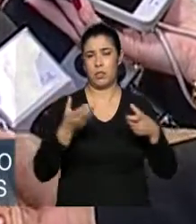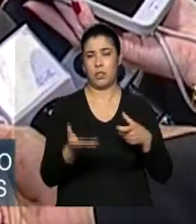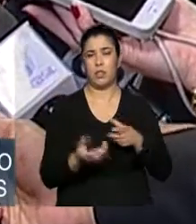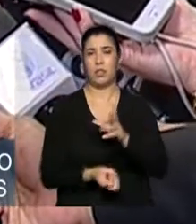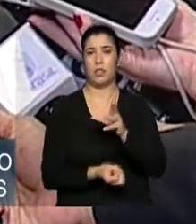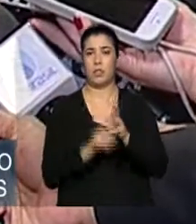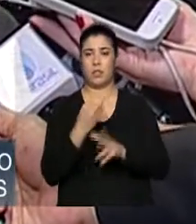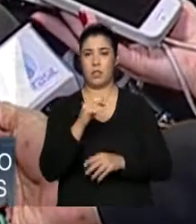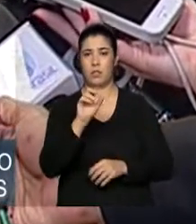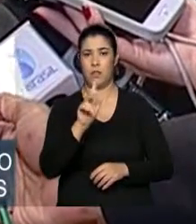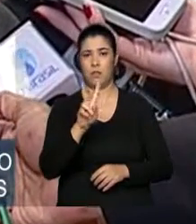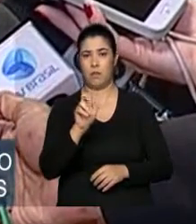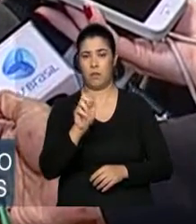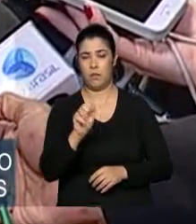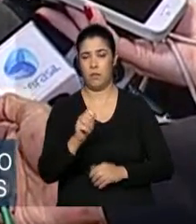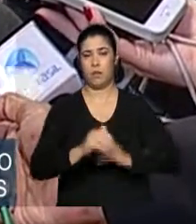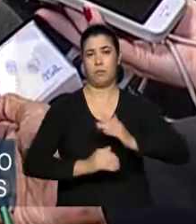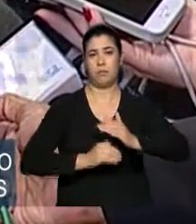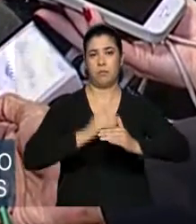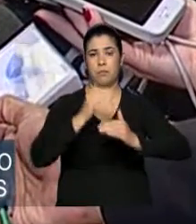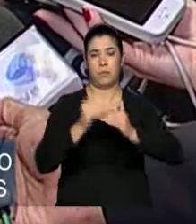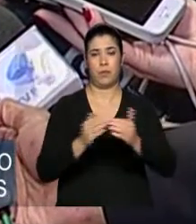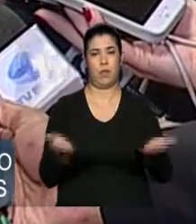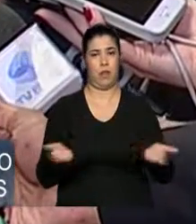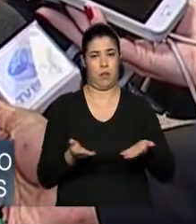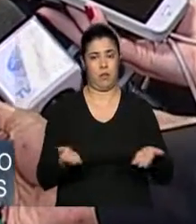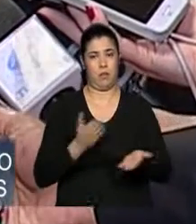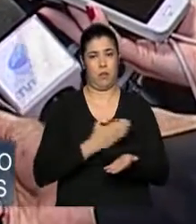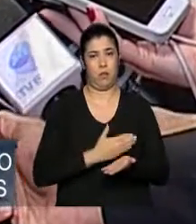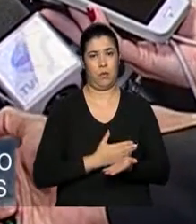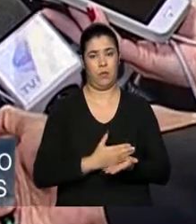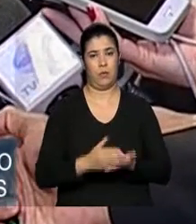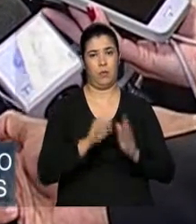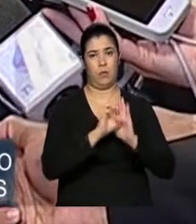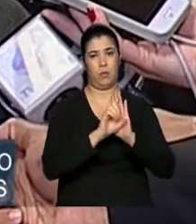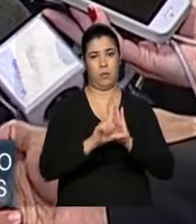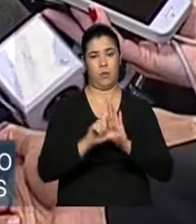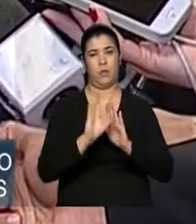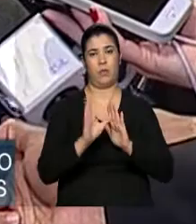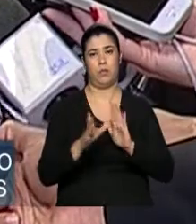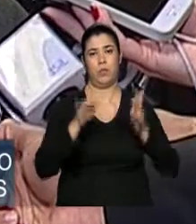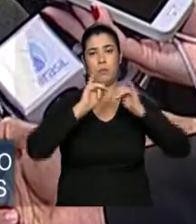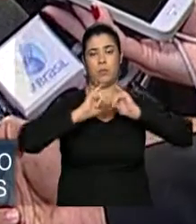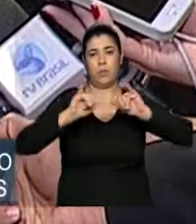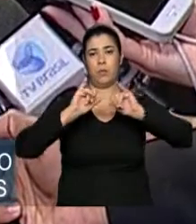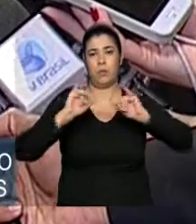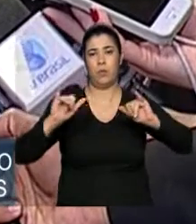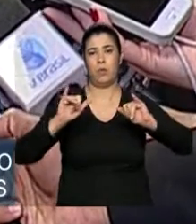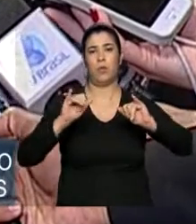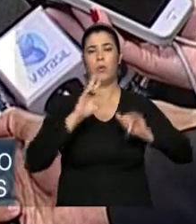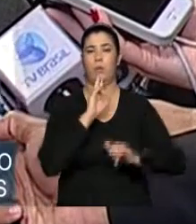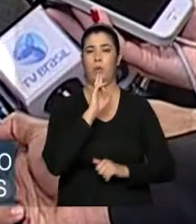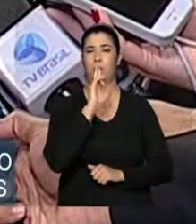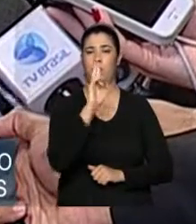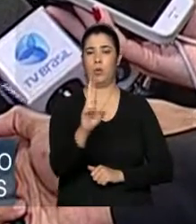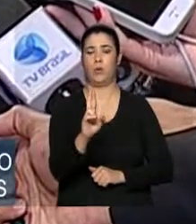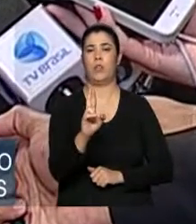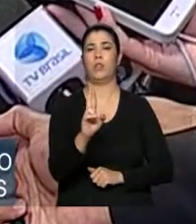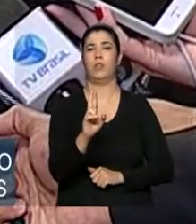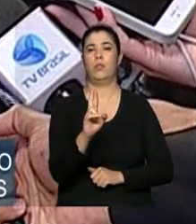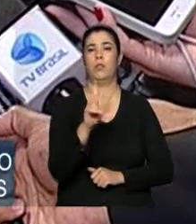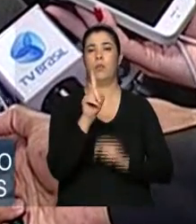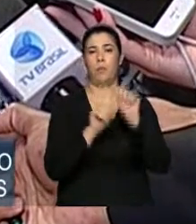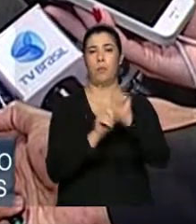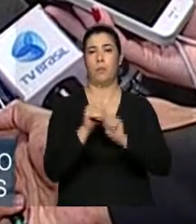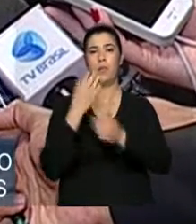vagas é um processo em andamento. Por enquanto, no edital que publicamos, cujo resultado divulgamos há